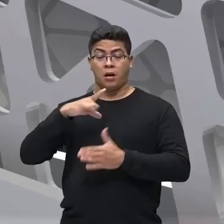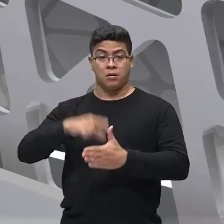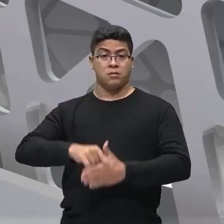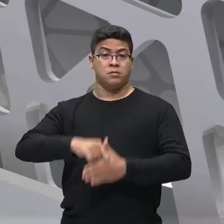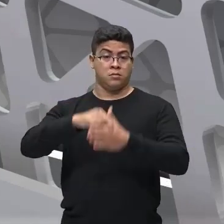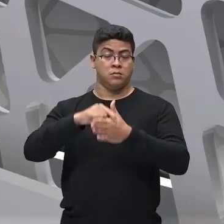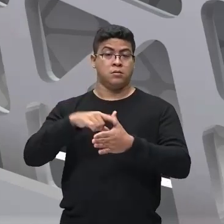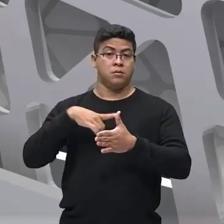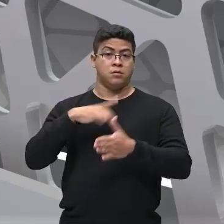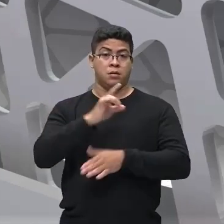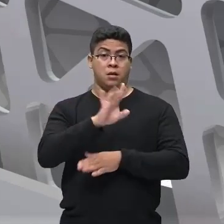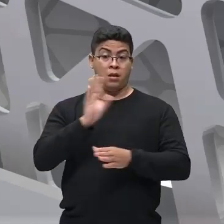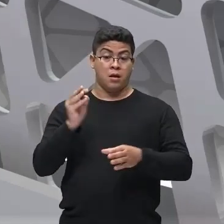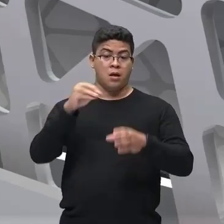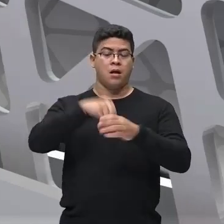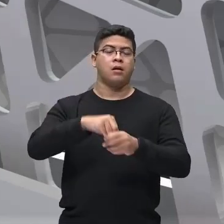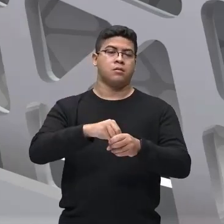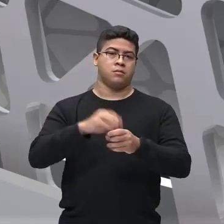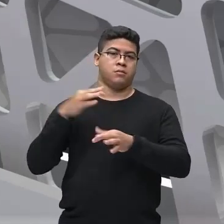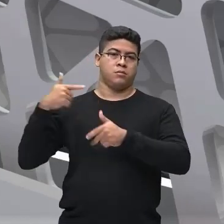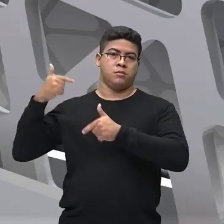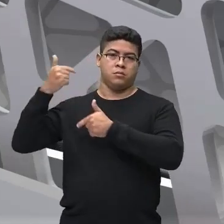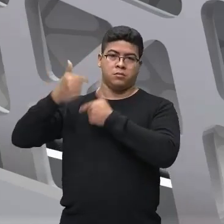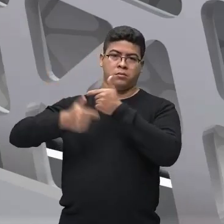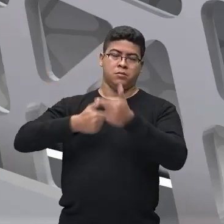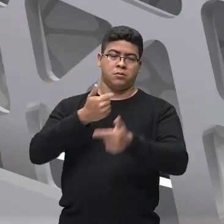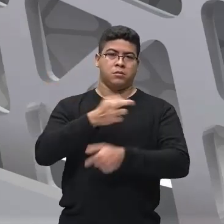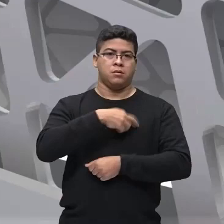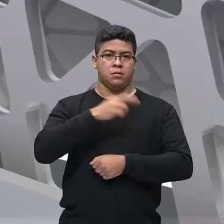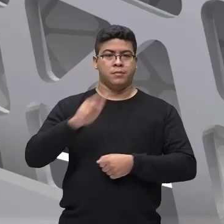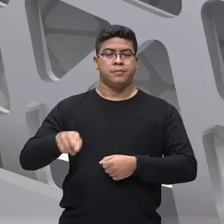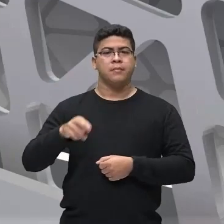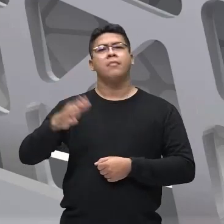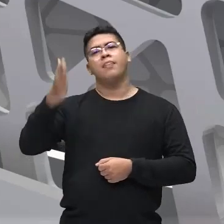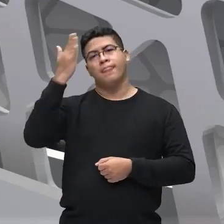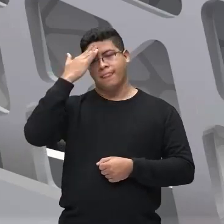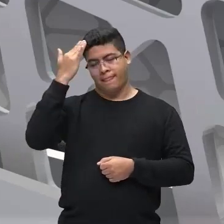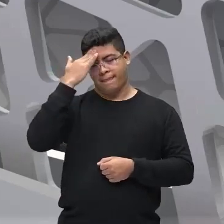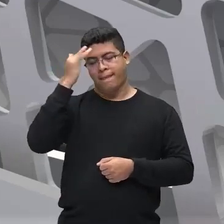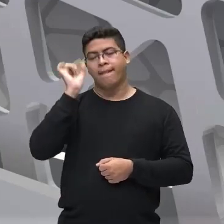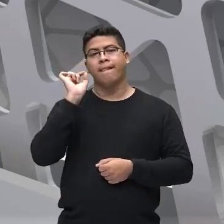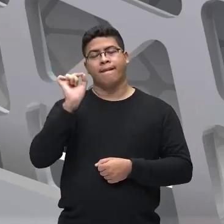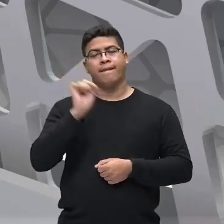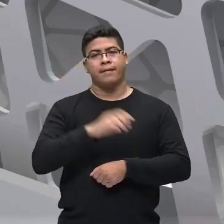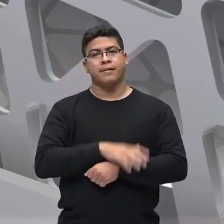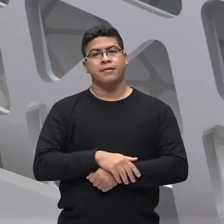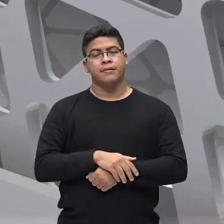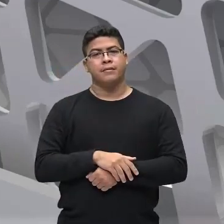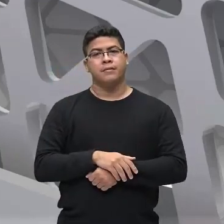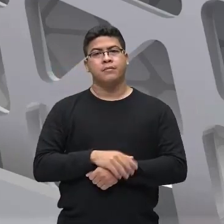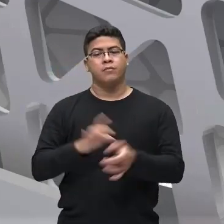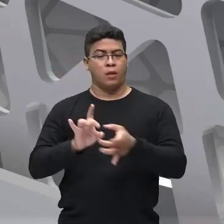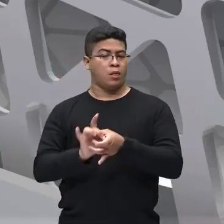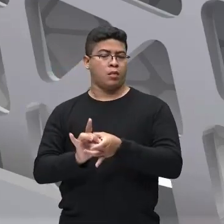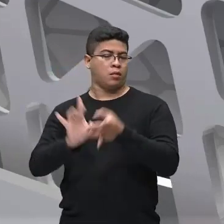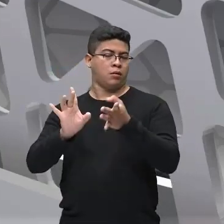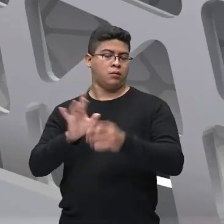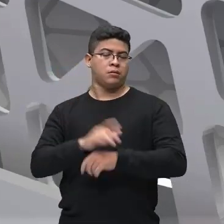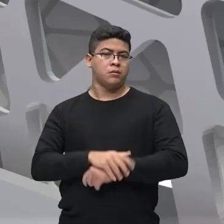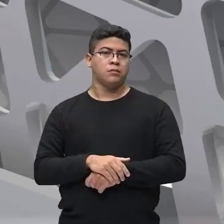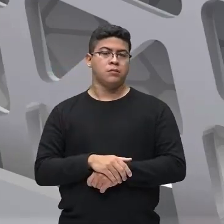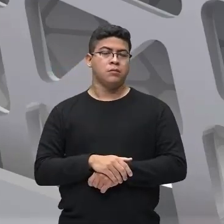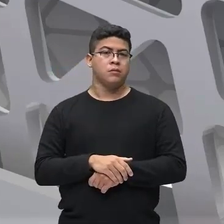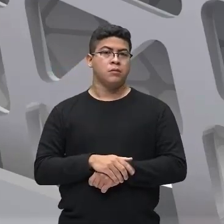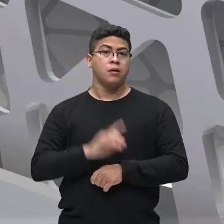da sua tradição religiosa, eles sabem que o ser humano foi livre, que nós